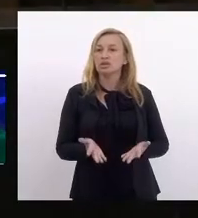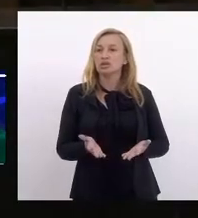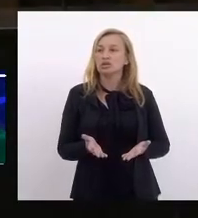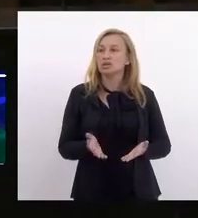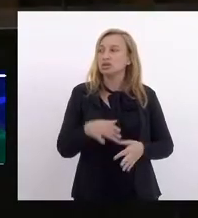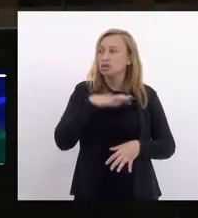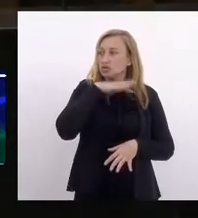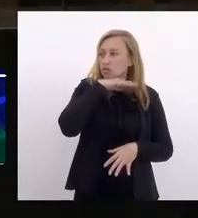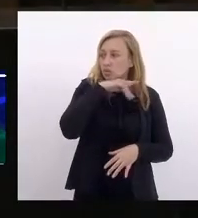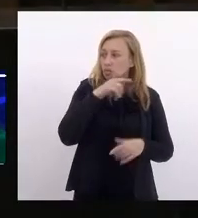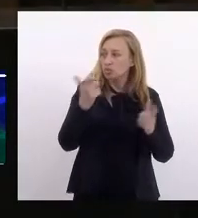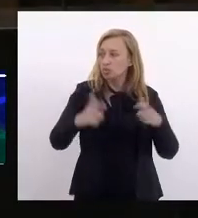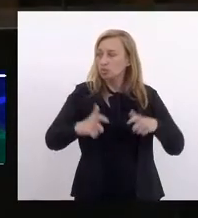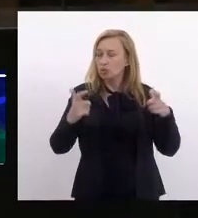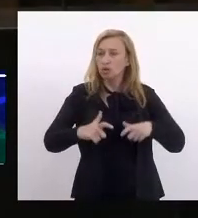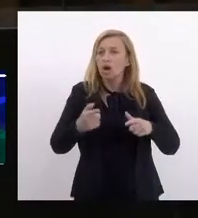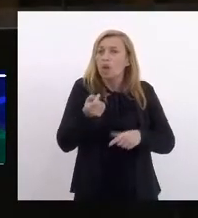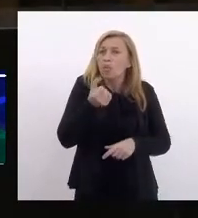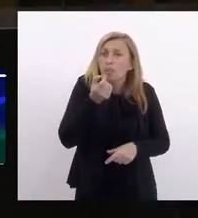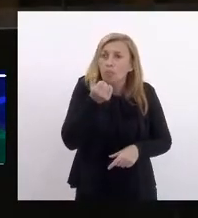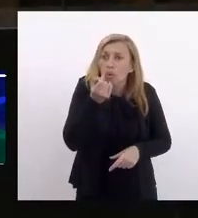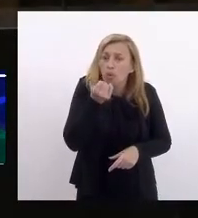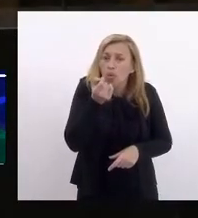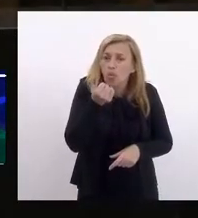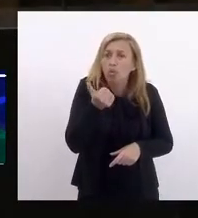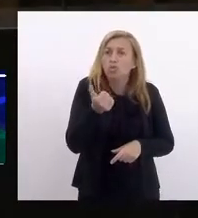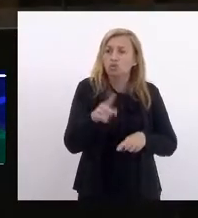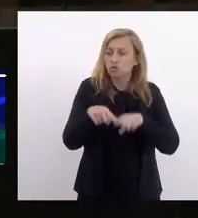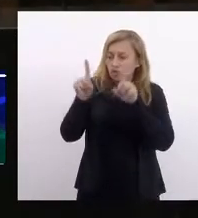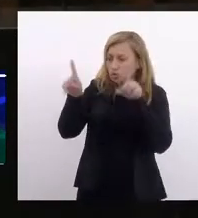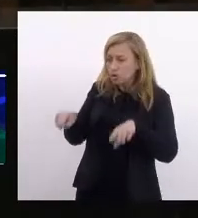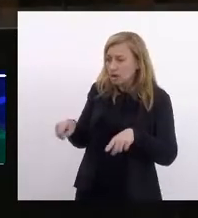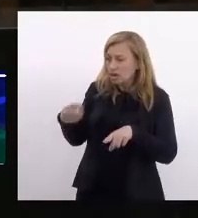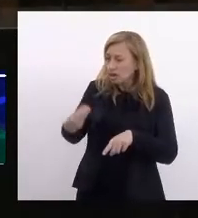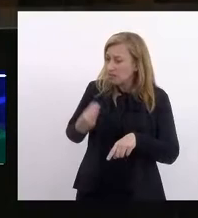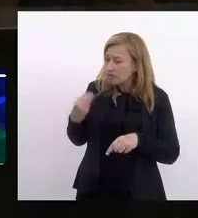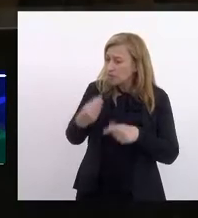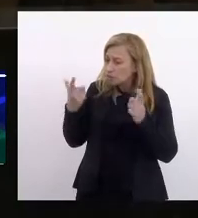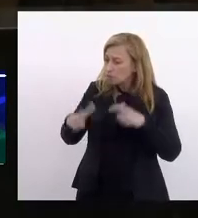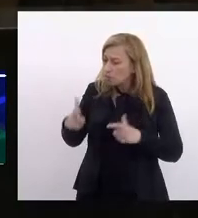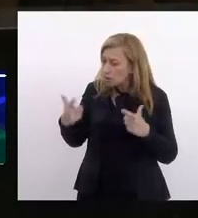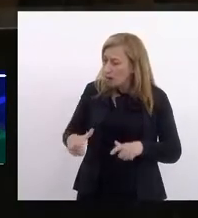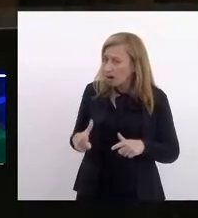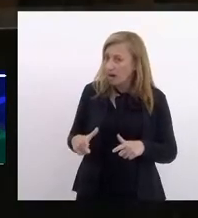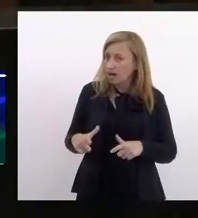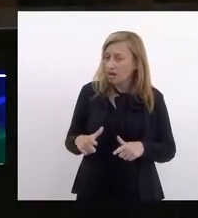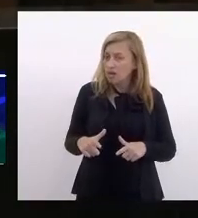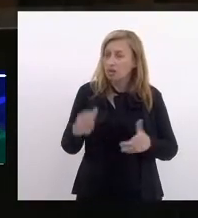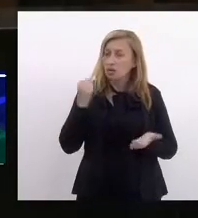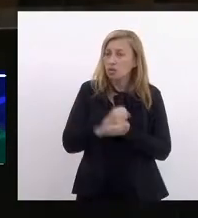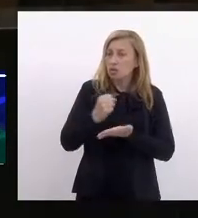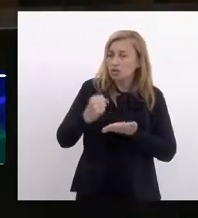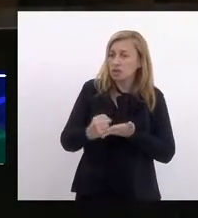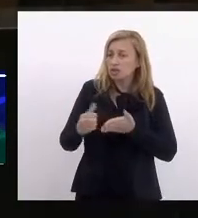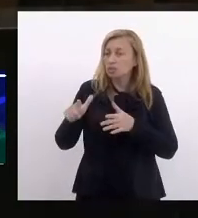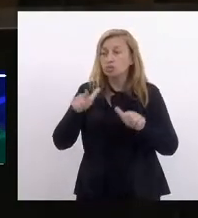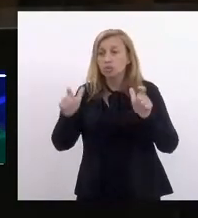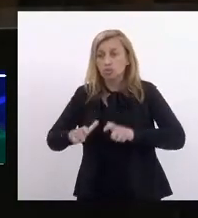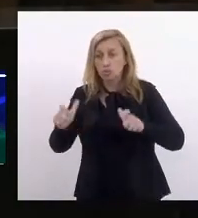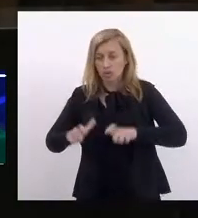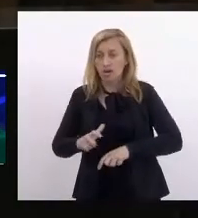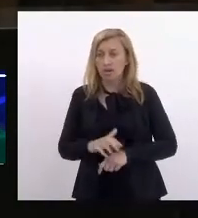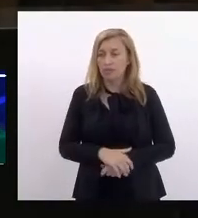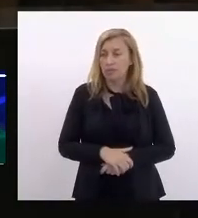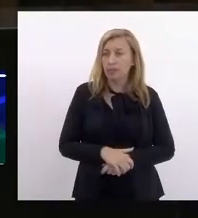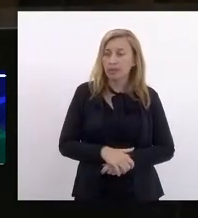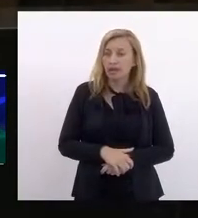miserabilidade daqueles poucos funcionários que essa empresa contratou no território.